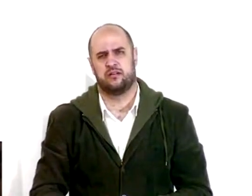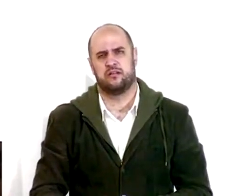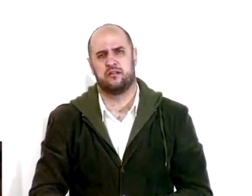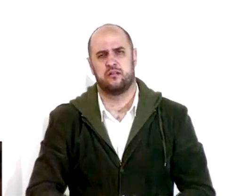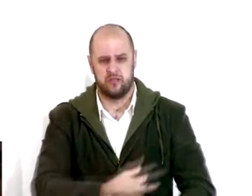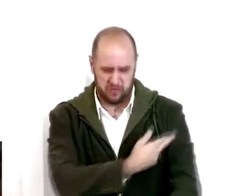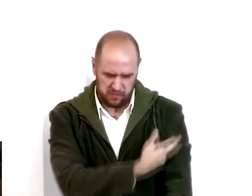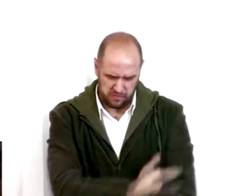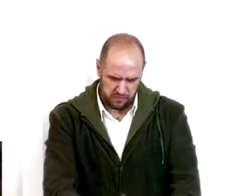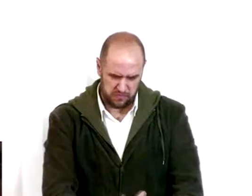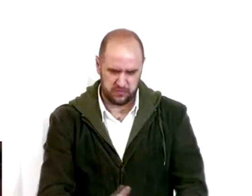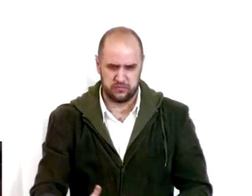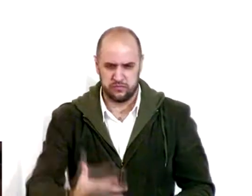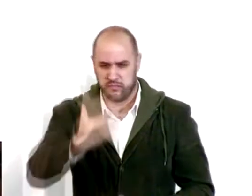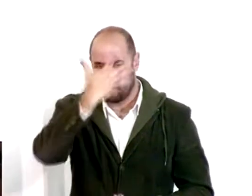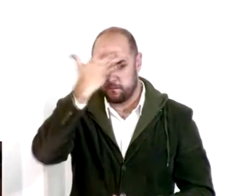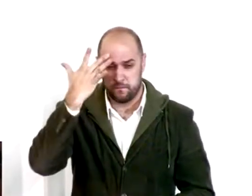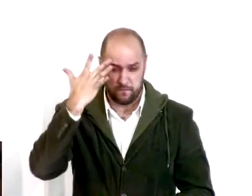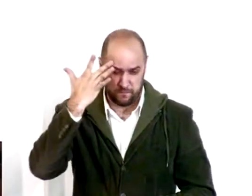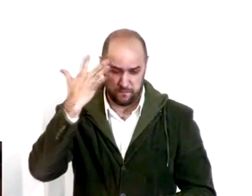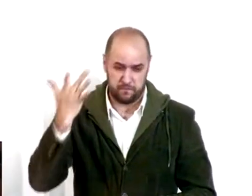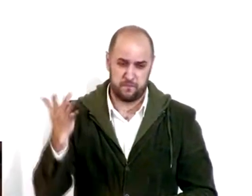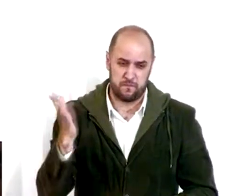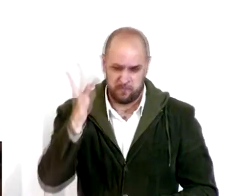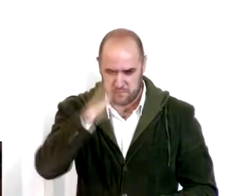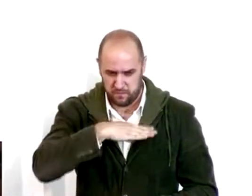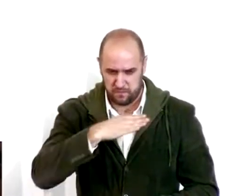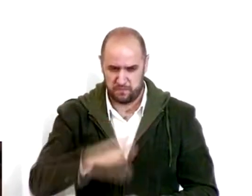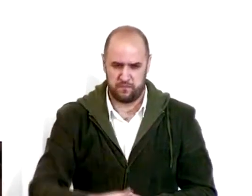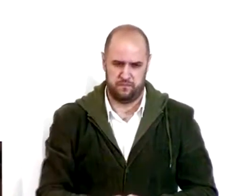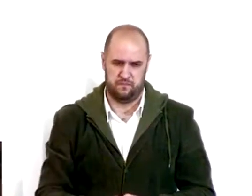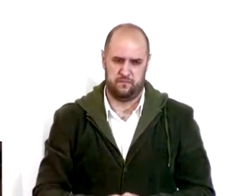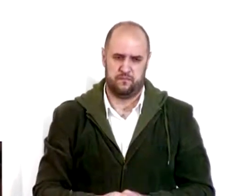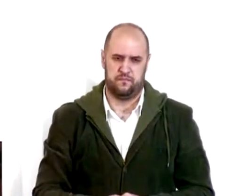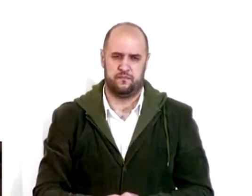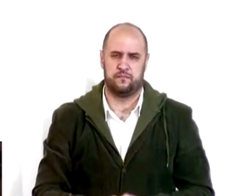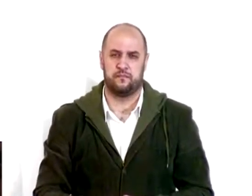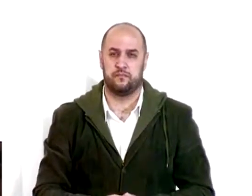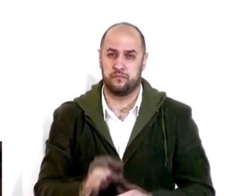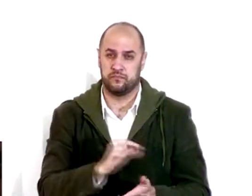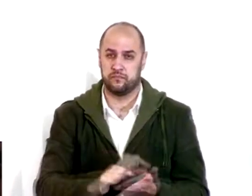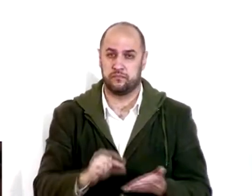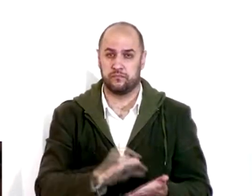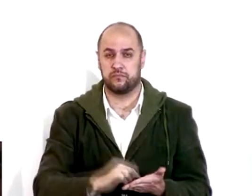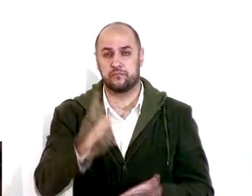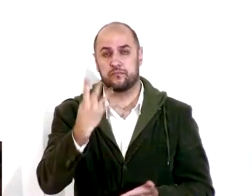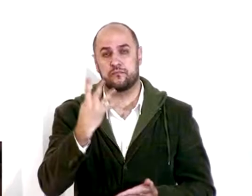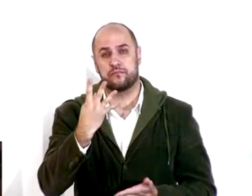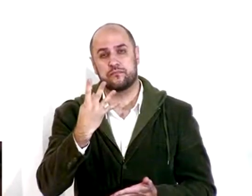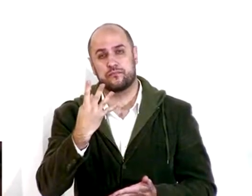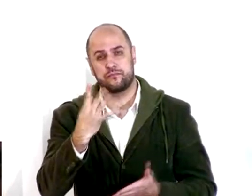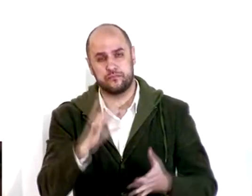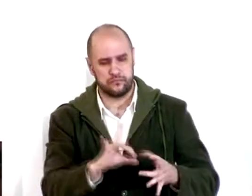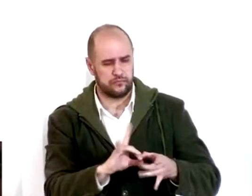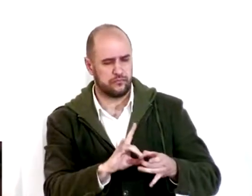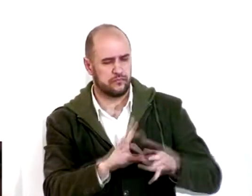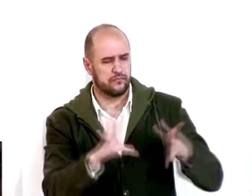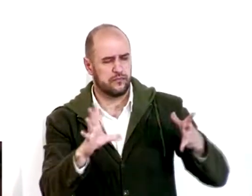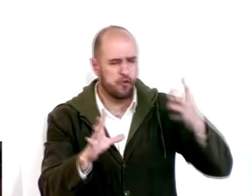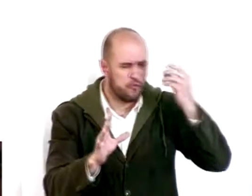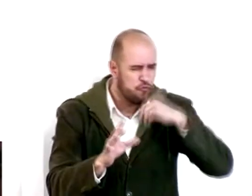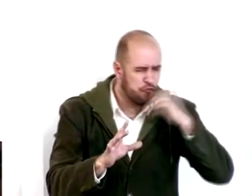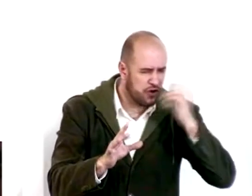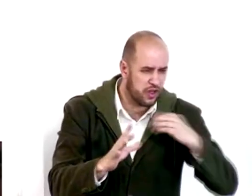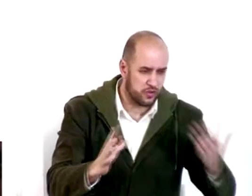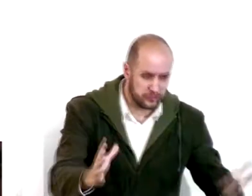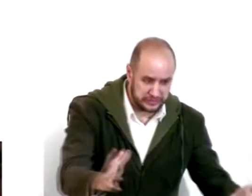respeito às pessoas perversas. Verso 4, livrai o fraco e o necessitado,